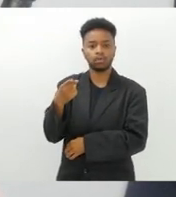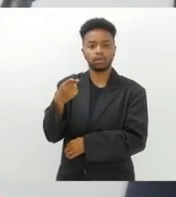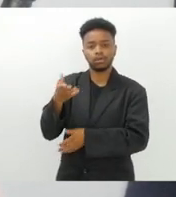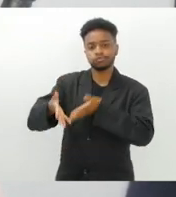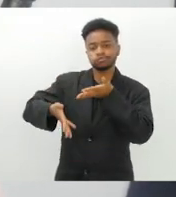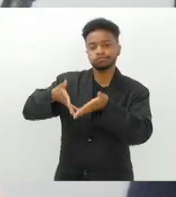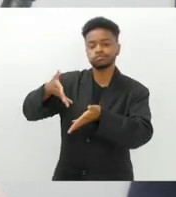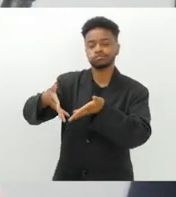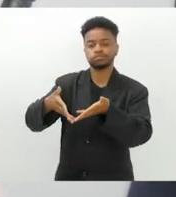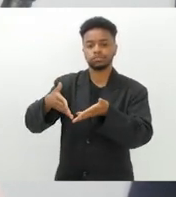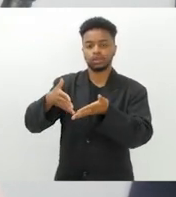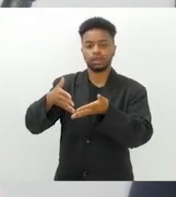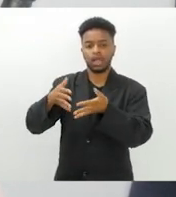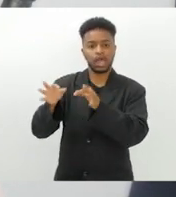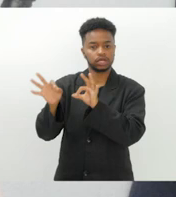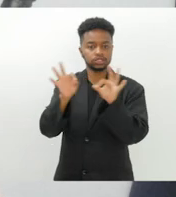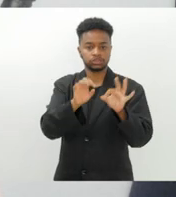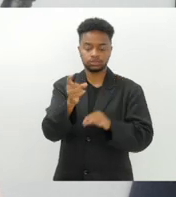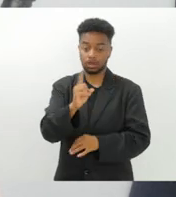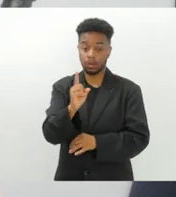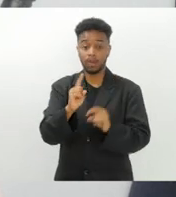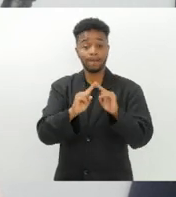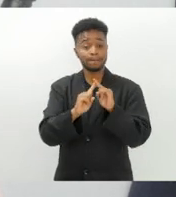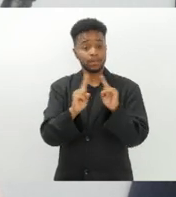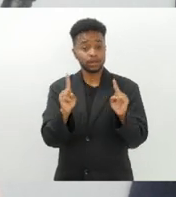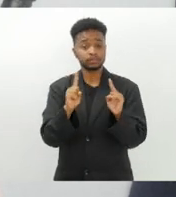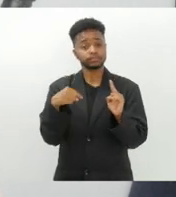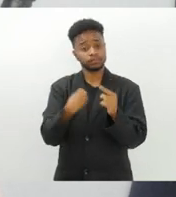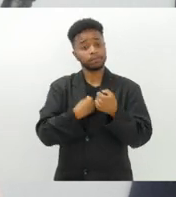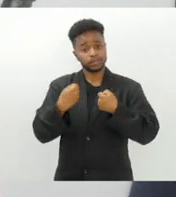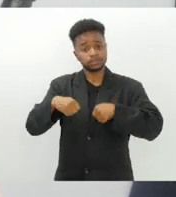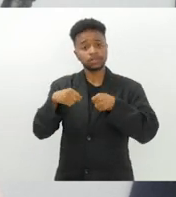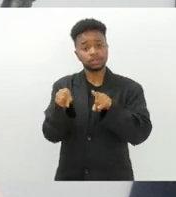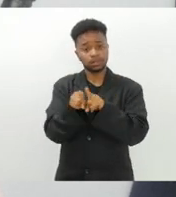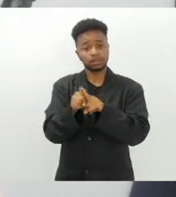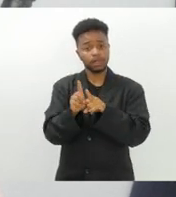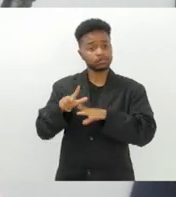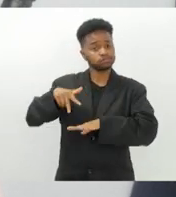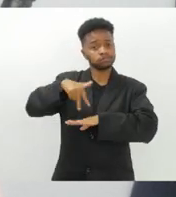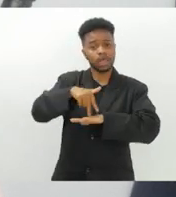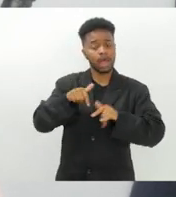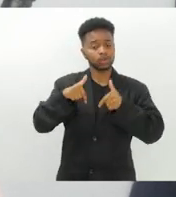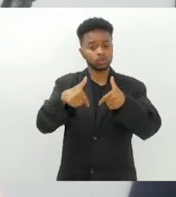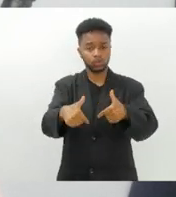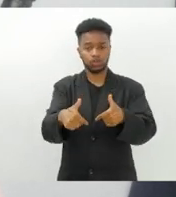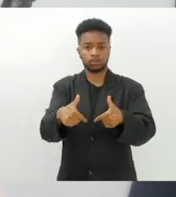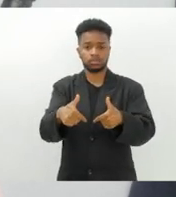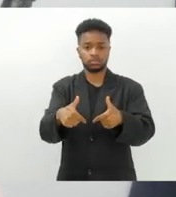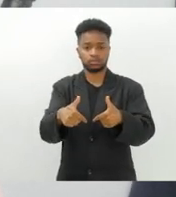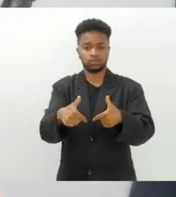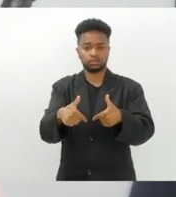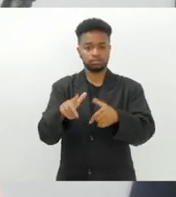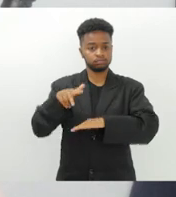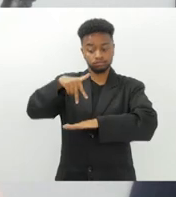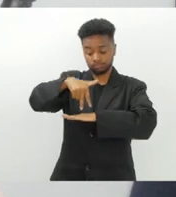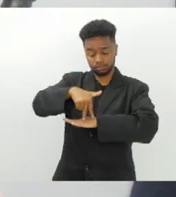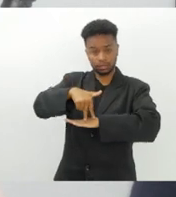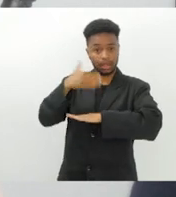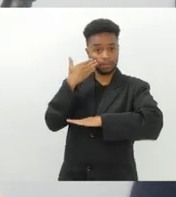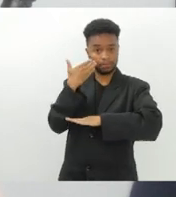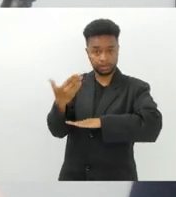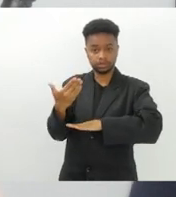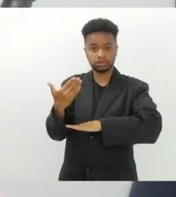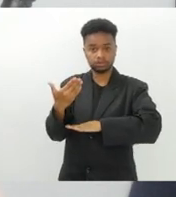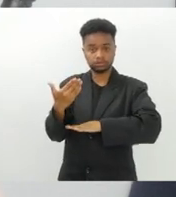através da Libras, mas também pessoas que precisam estar atuando lá, no palco.